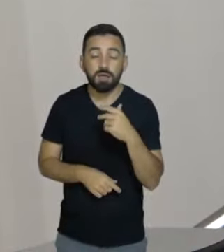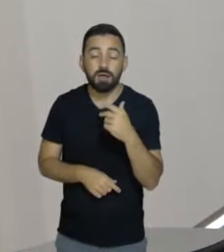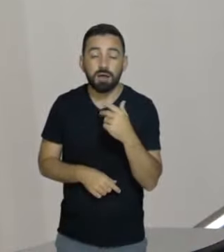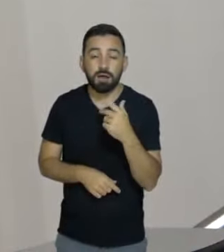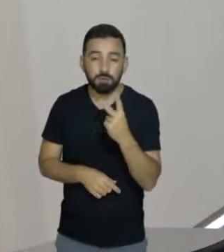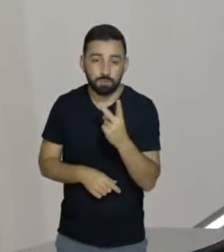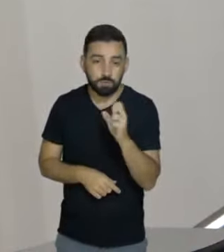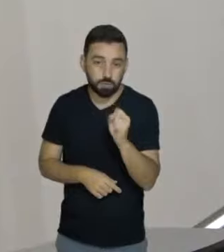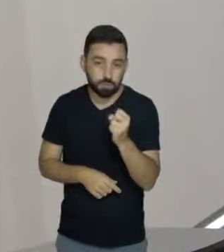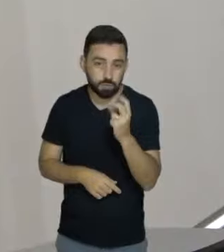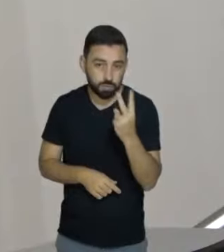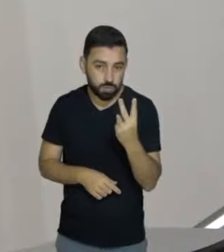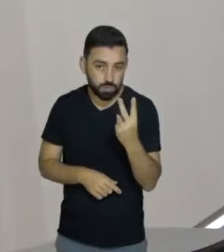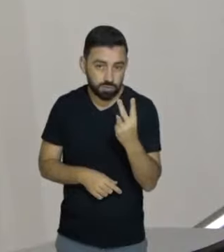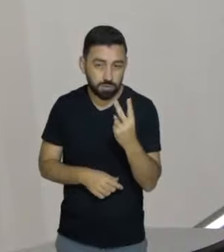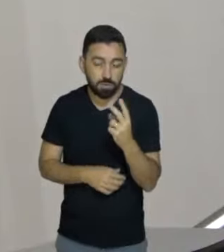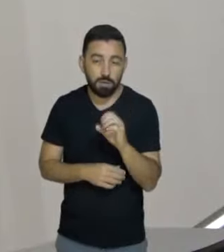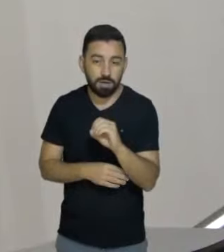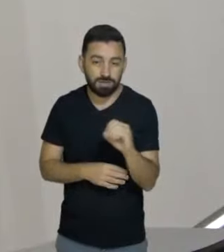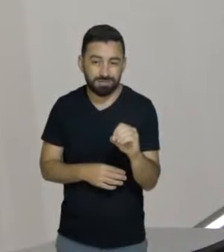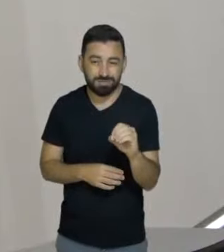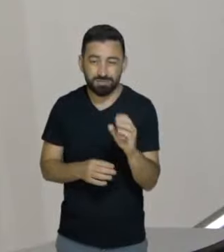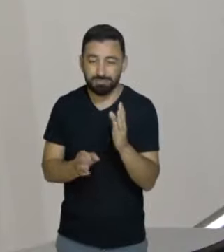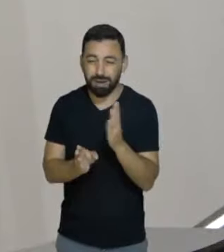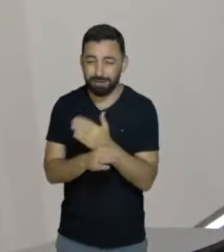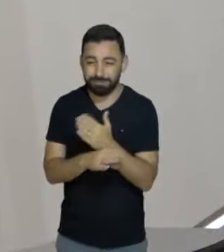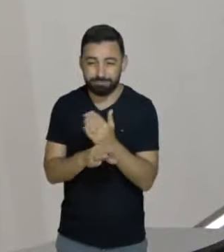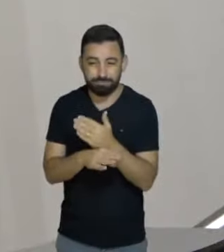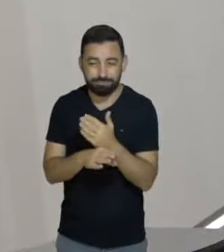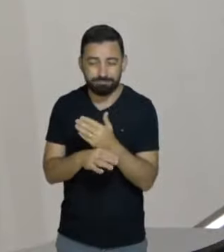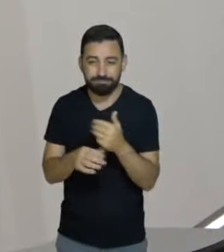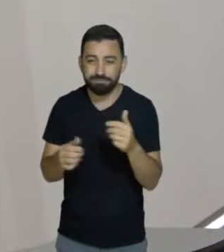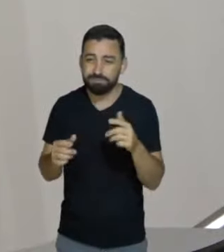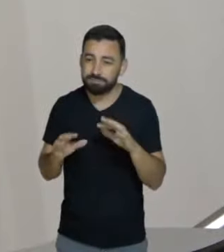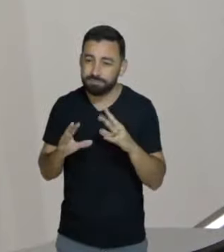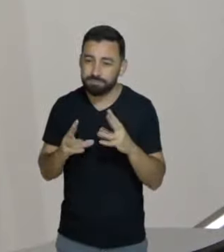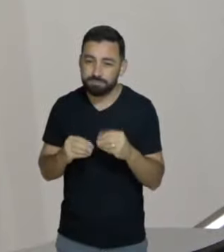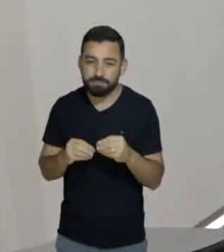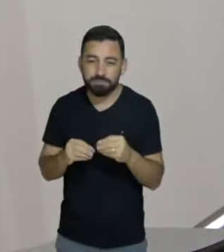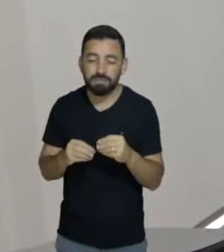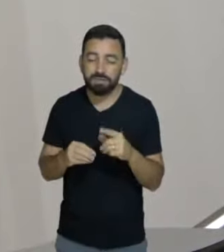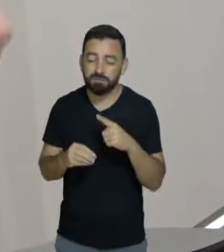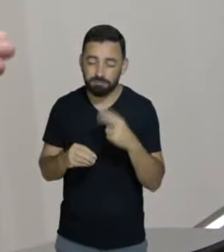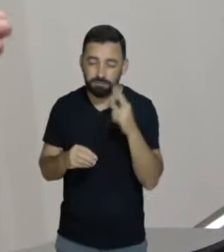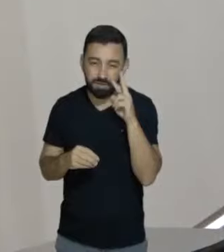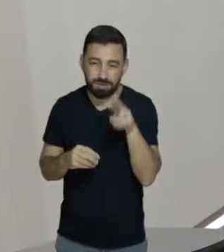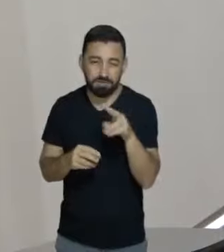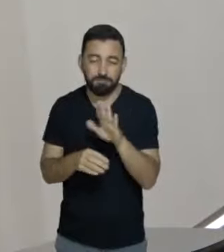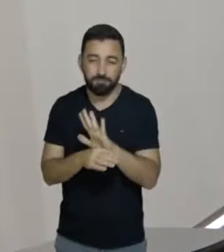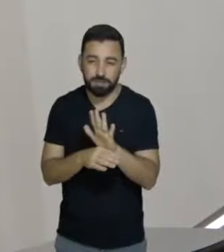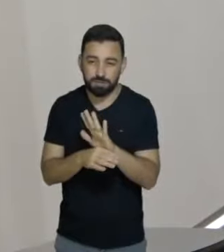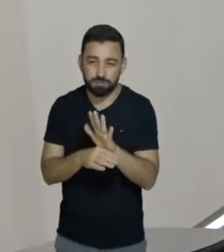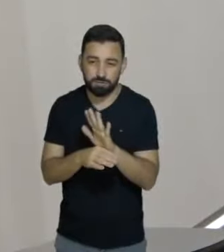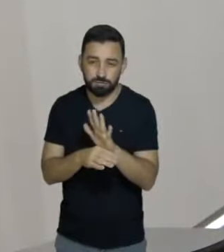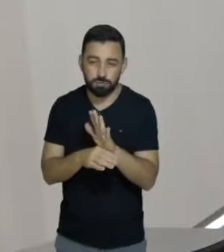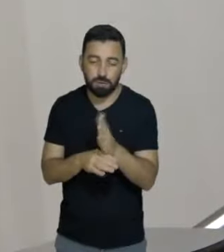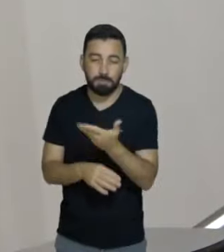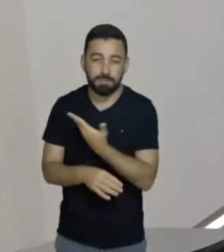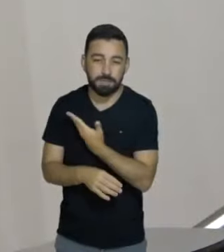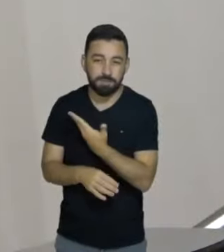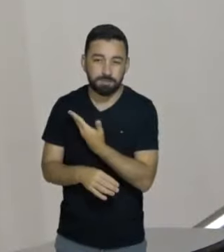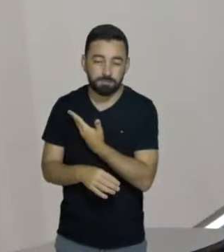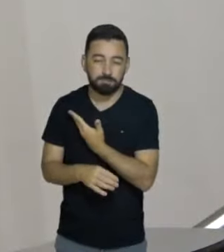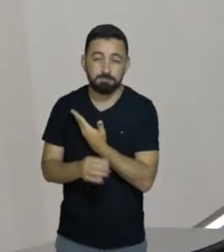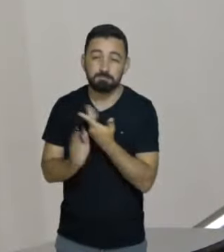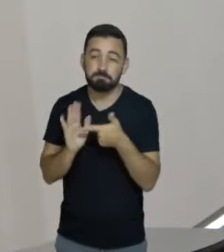282 no oeste é um caos. Eu recebi um vídeo de um amigo